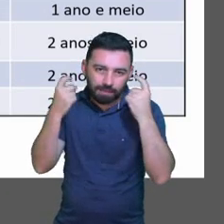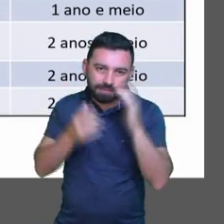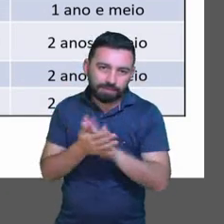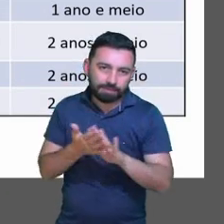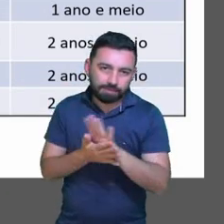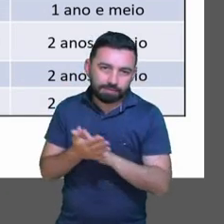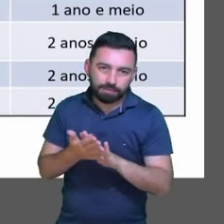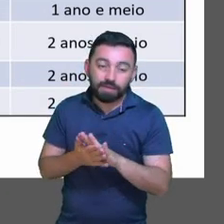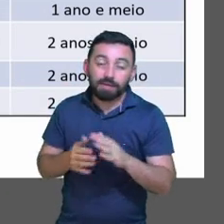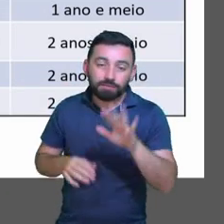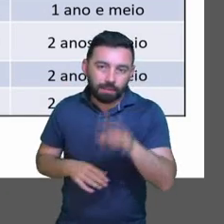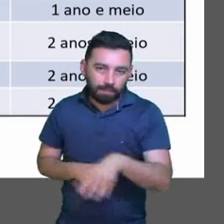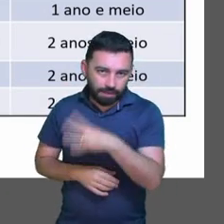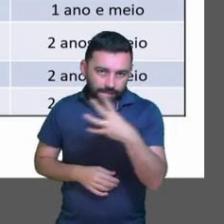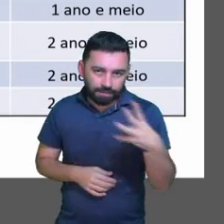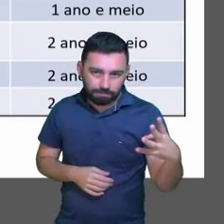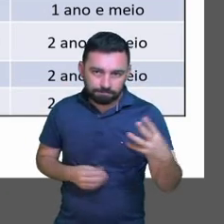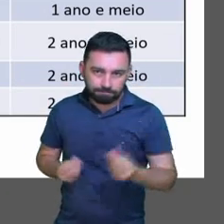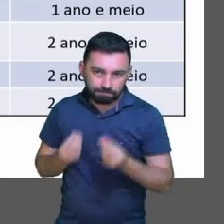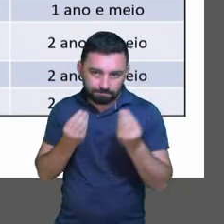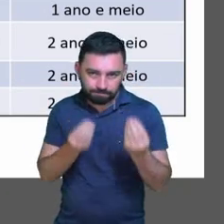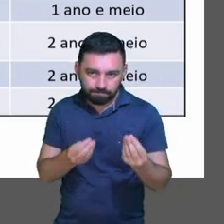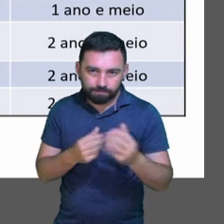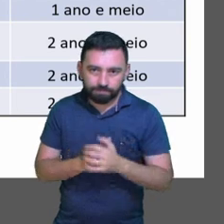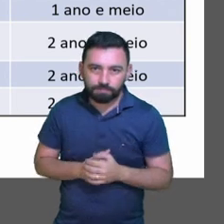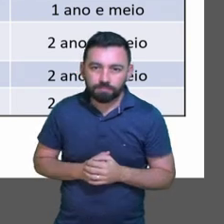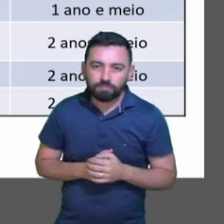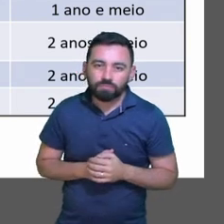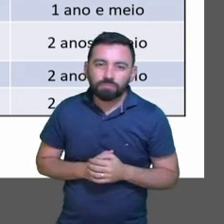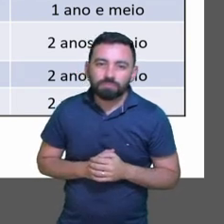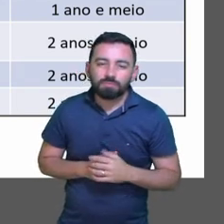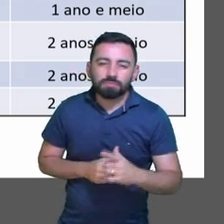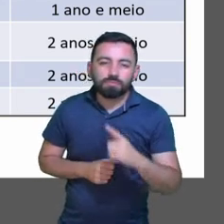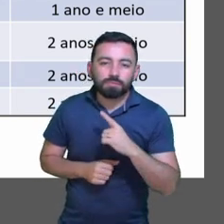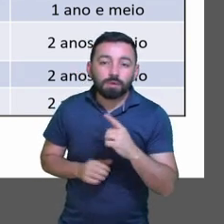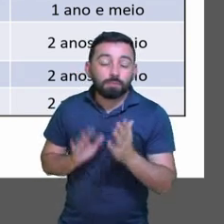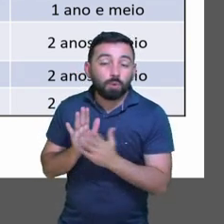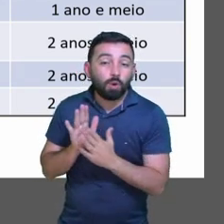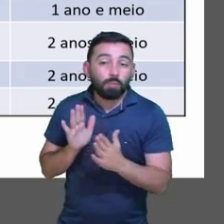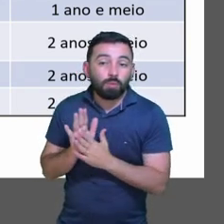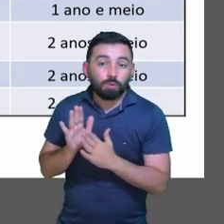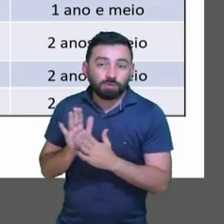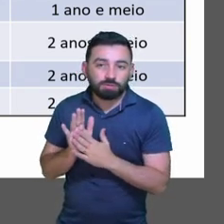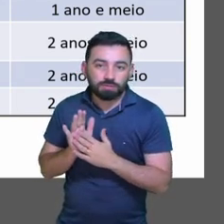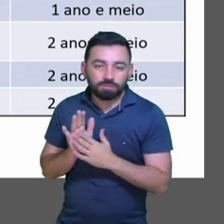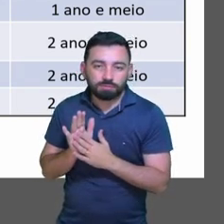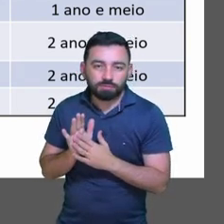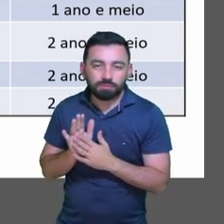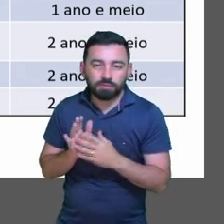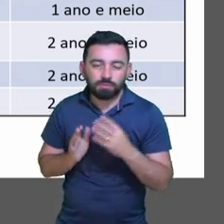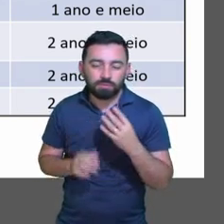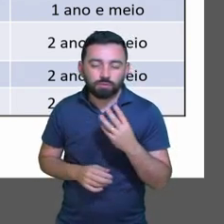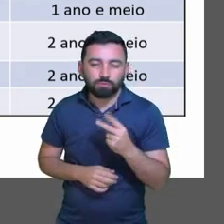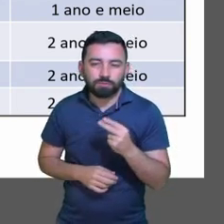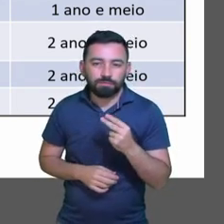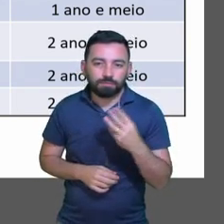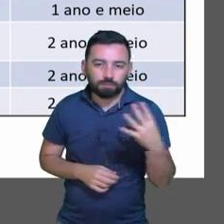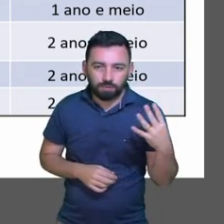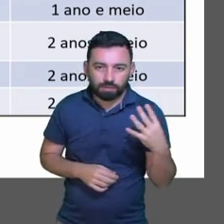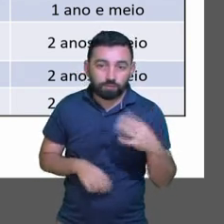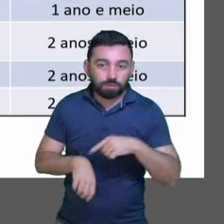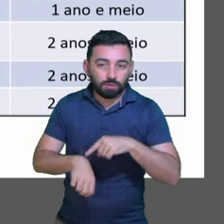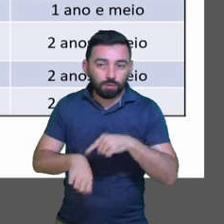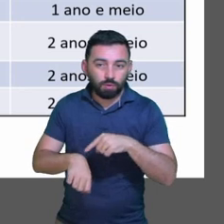deputada que é esse o quadro que a gente tem com a nossa proposta no 4 2024 da carga